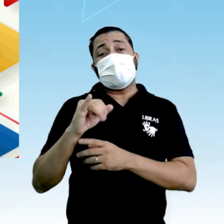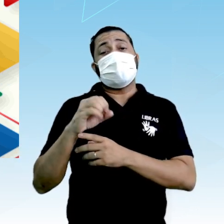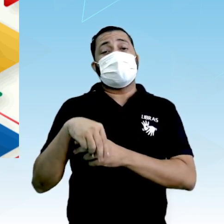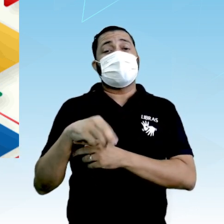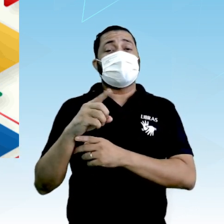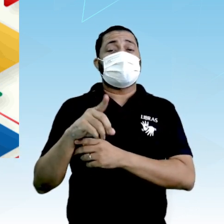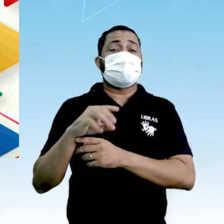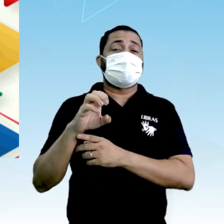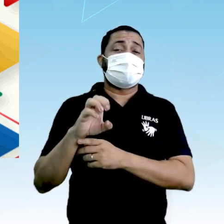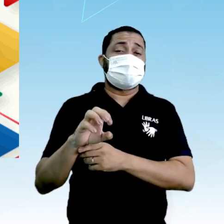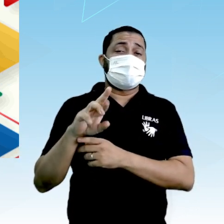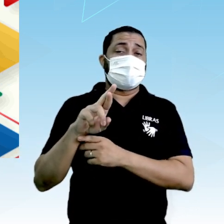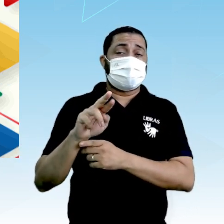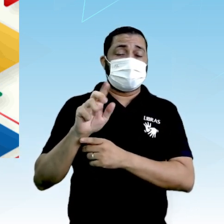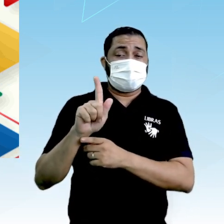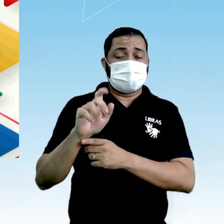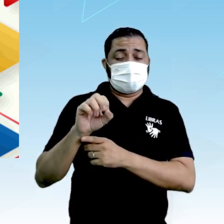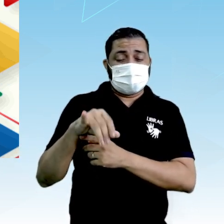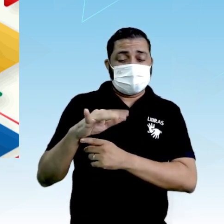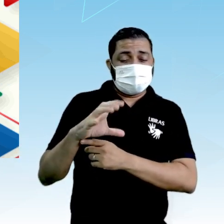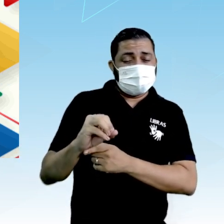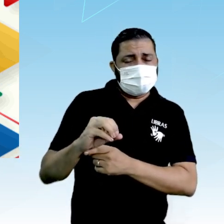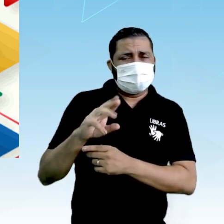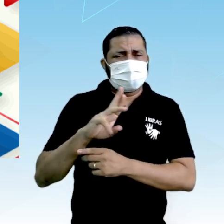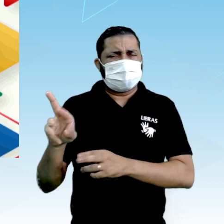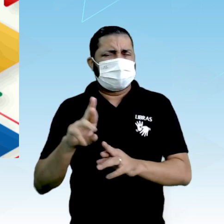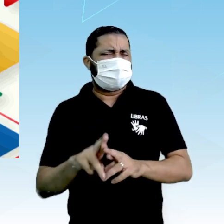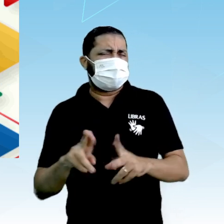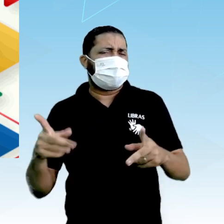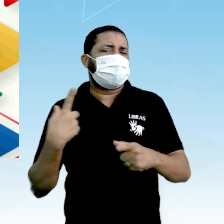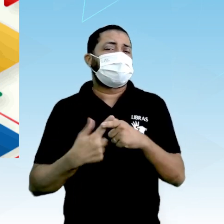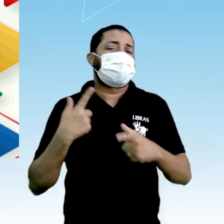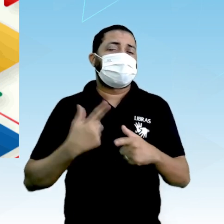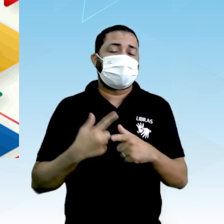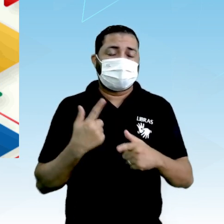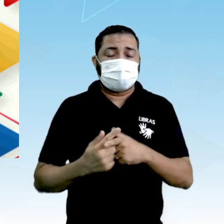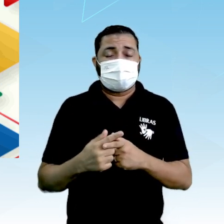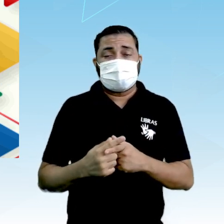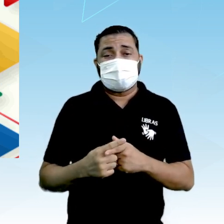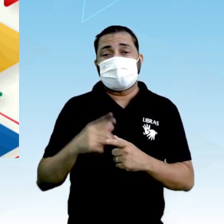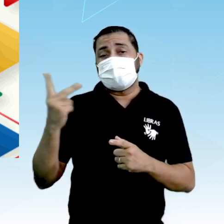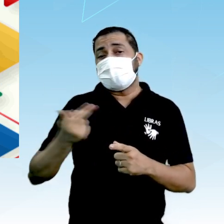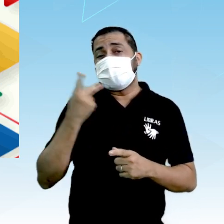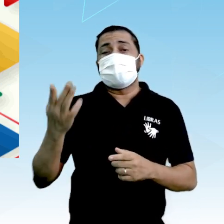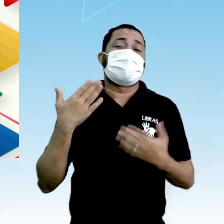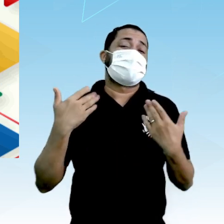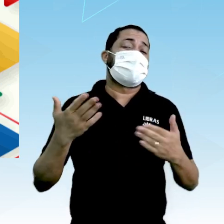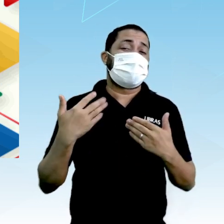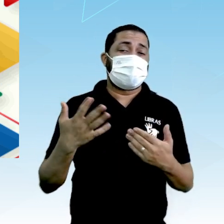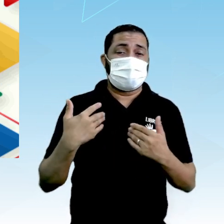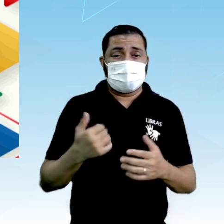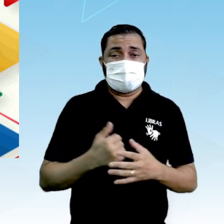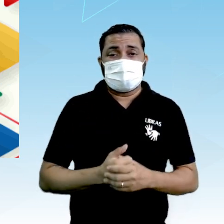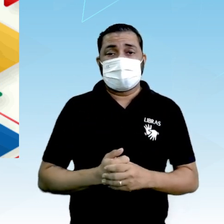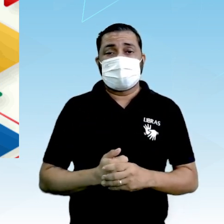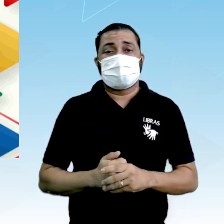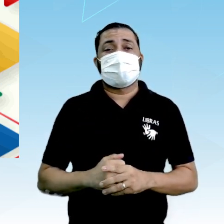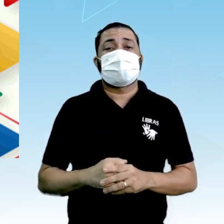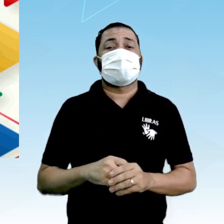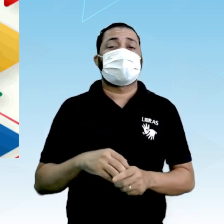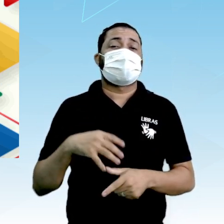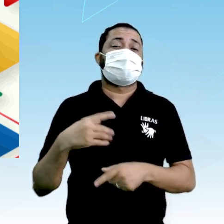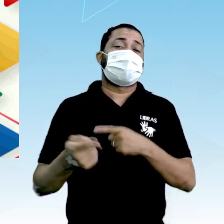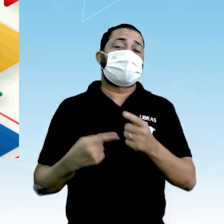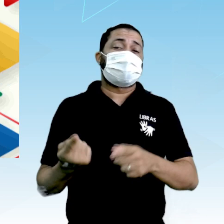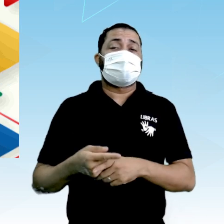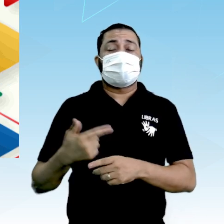endergônico. O nome é um pouquinho diferente, porque no primeiro caso, estamos falando de calor, energia na forma de calor.